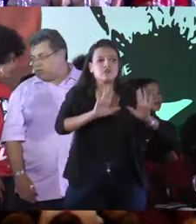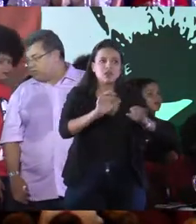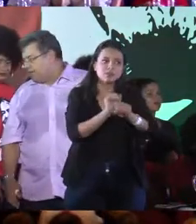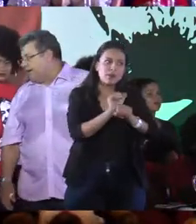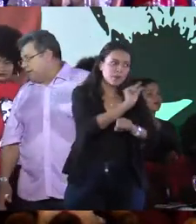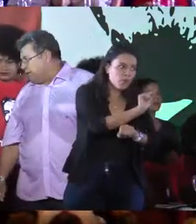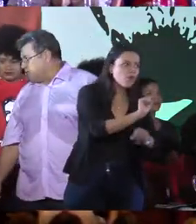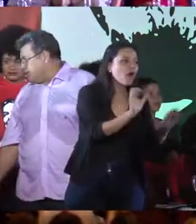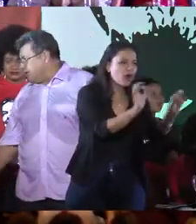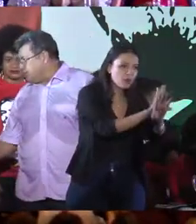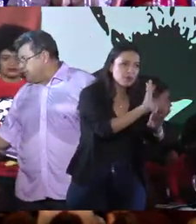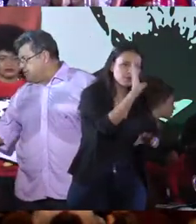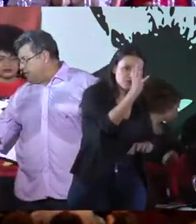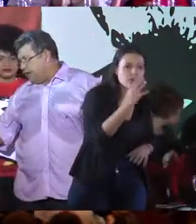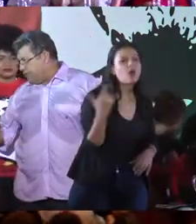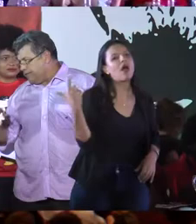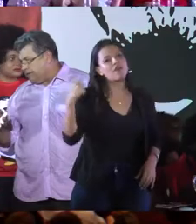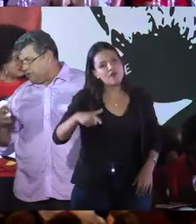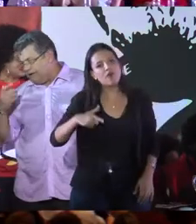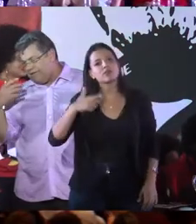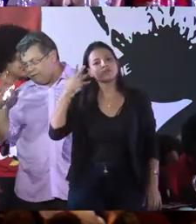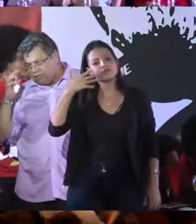Walter.